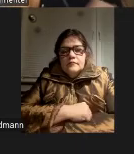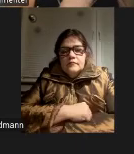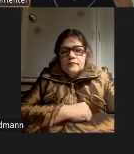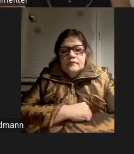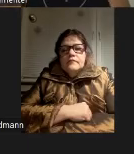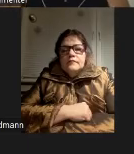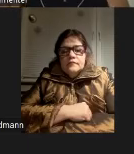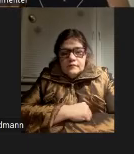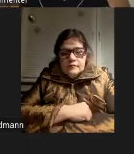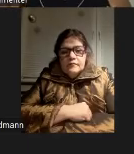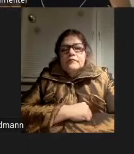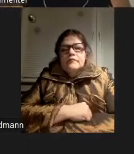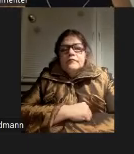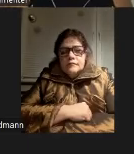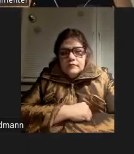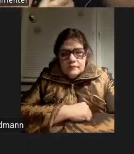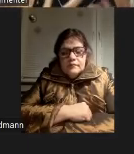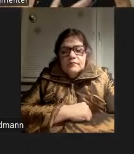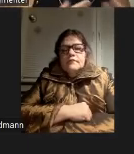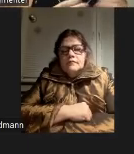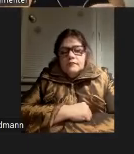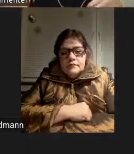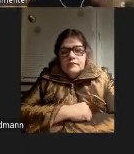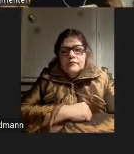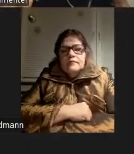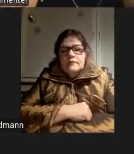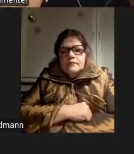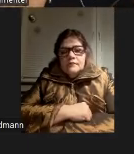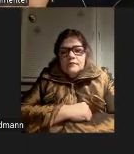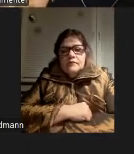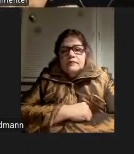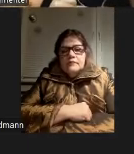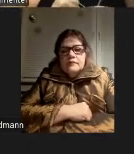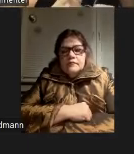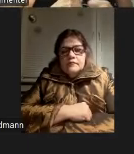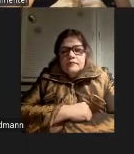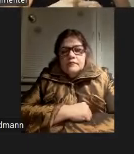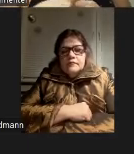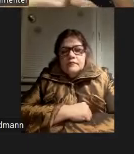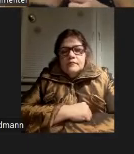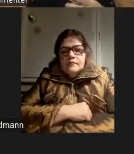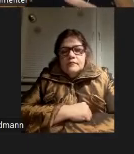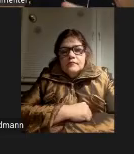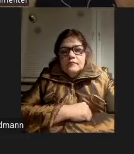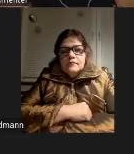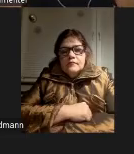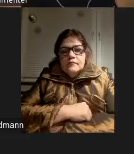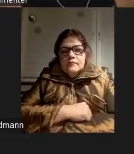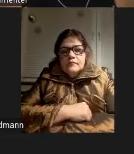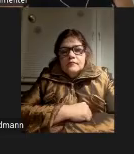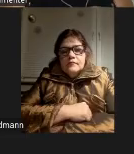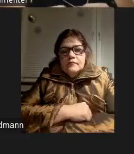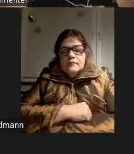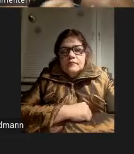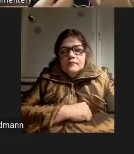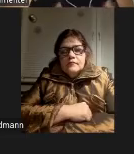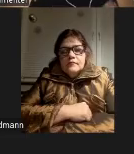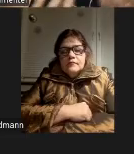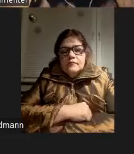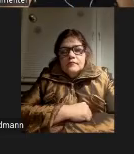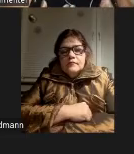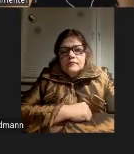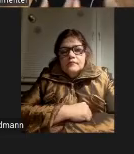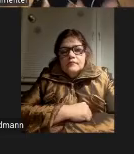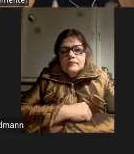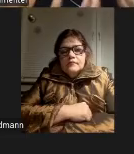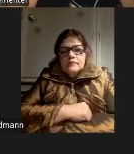funcionamento comportamental. Porque a criança fica mais irritadiça, ela fica com deficiência de atenção, ela fica